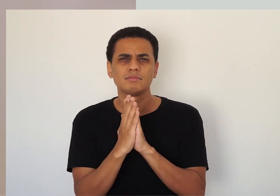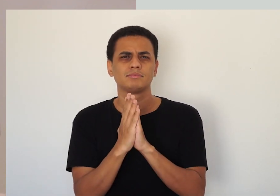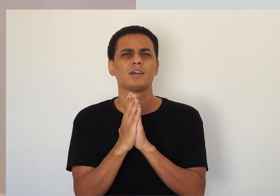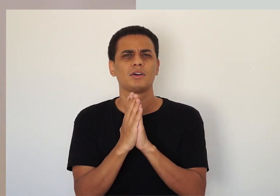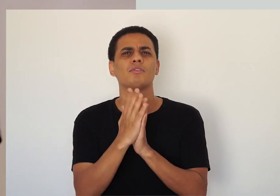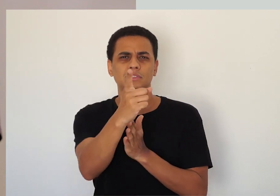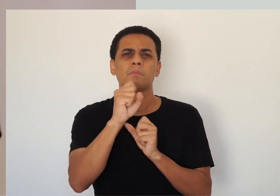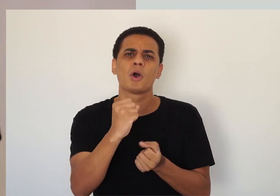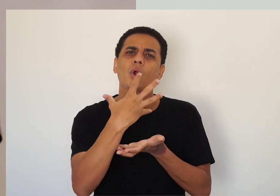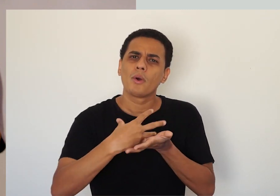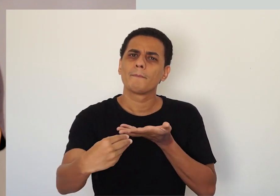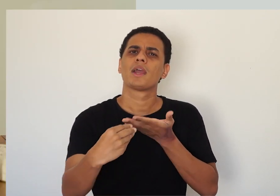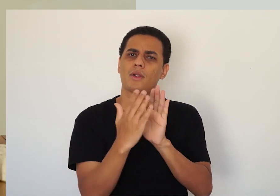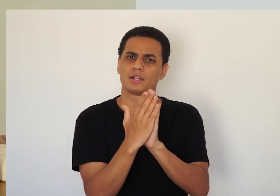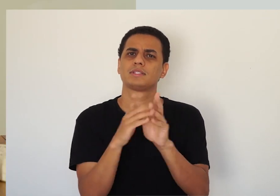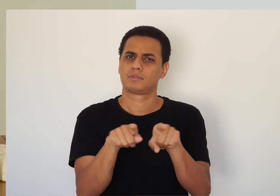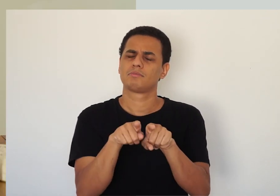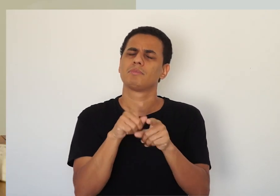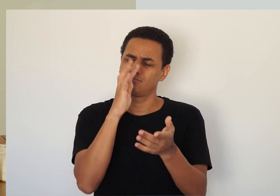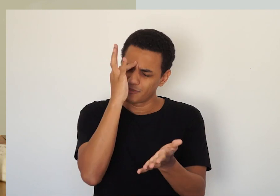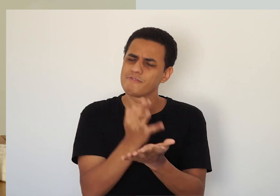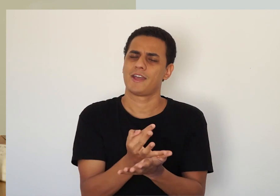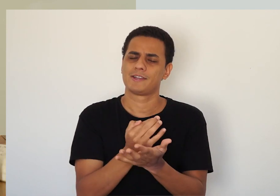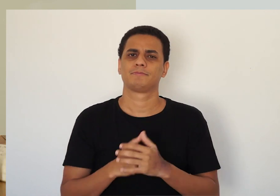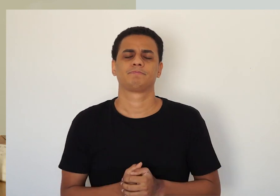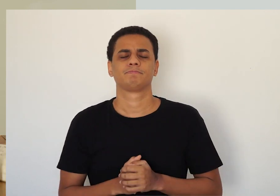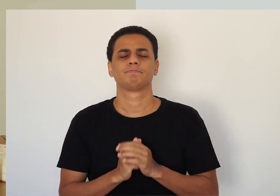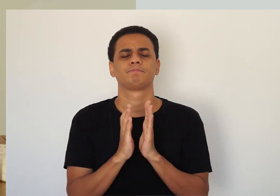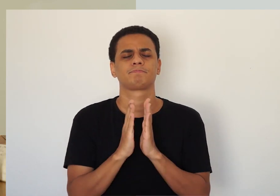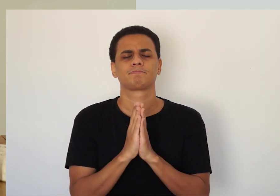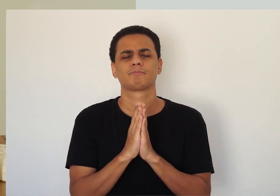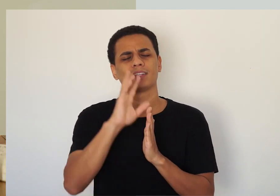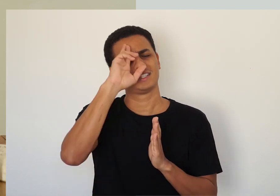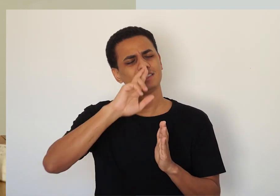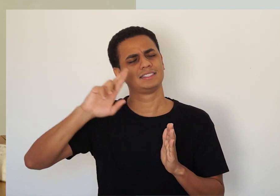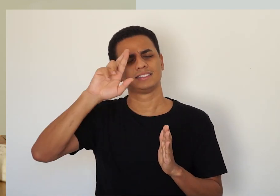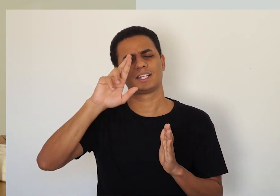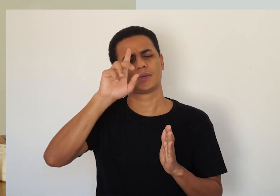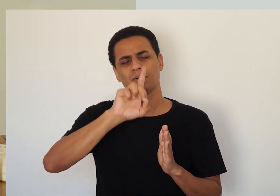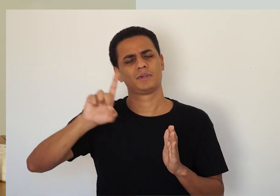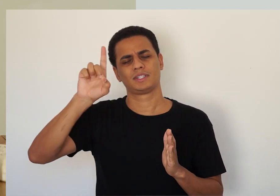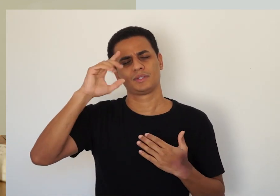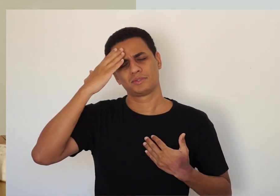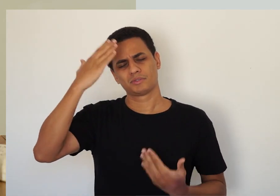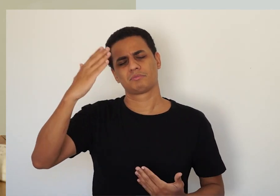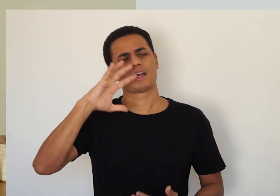você pode fazer essa oração comigo? Repita aí onde você está, faça isso com fé. Ore assim: Senhor